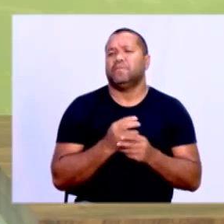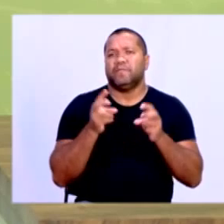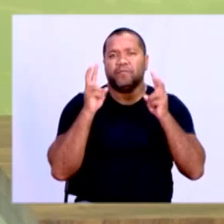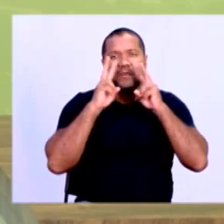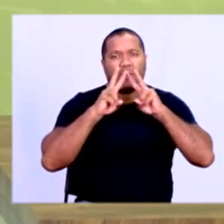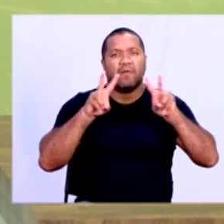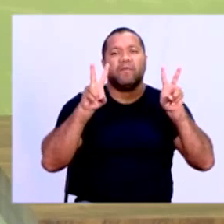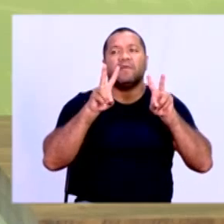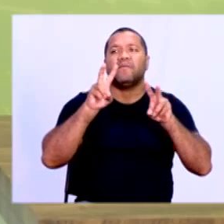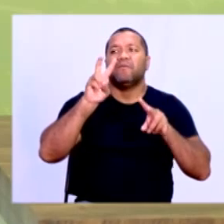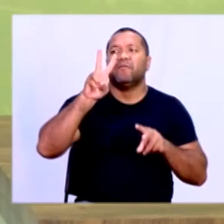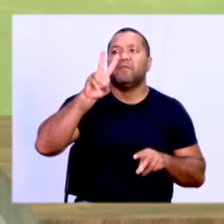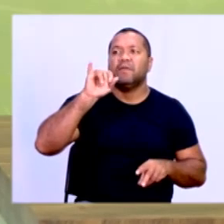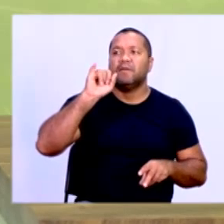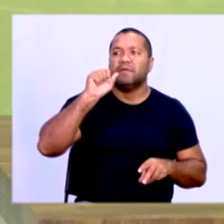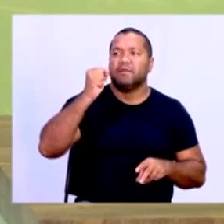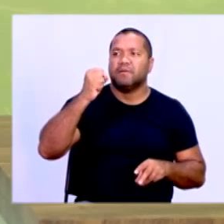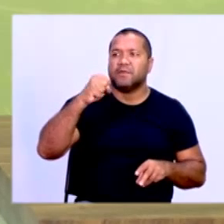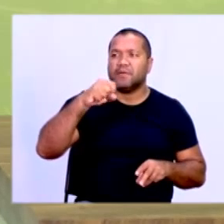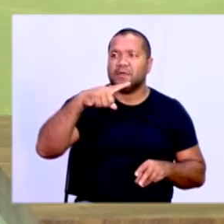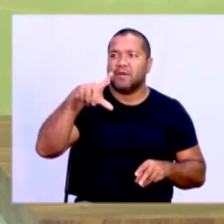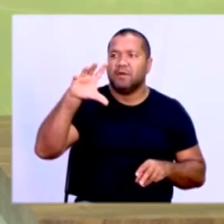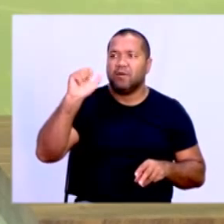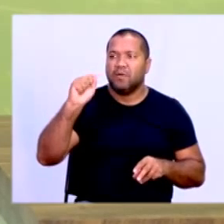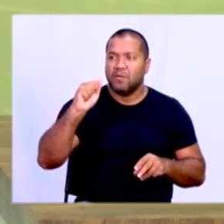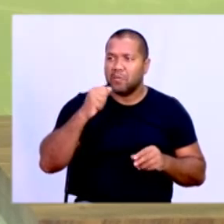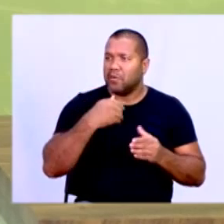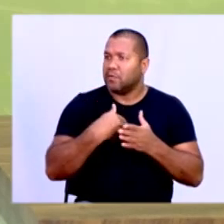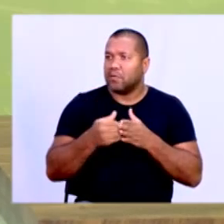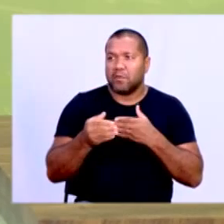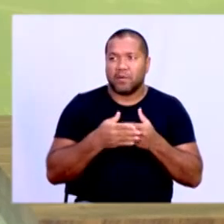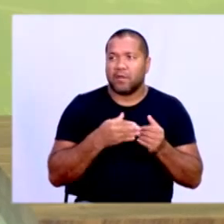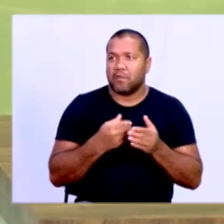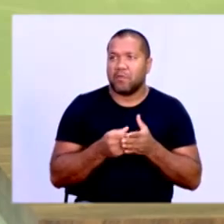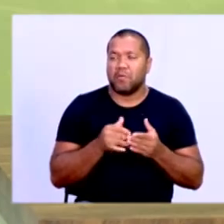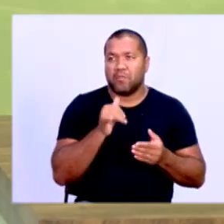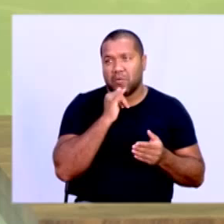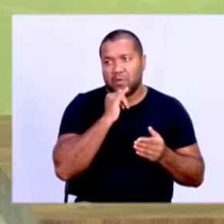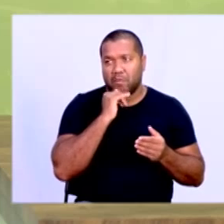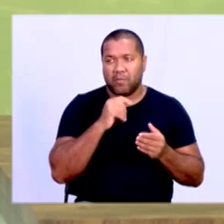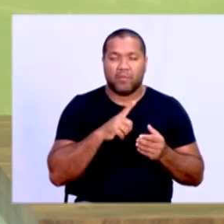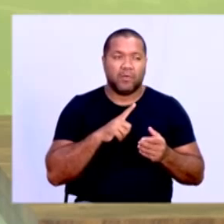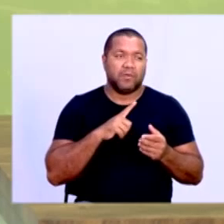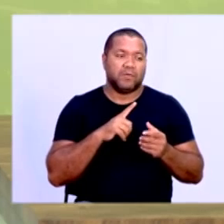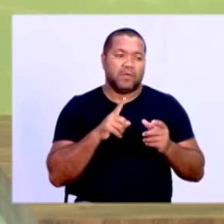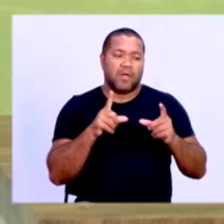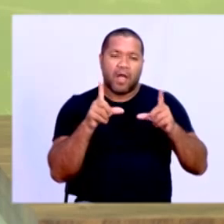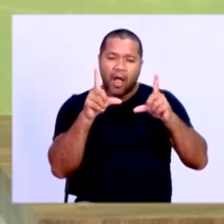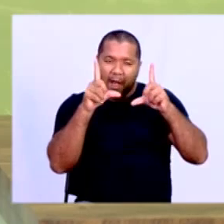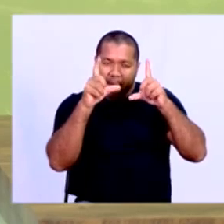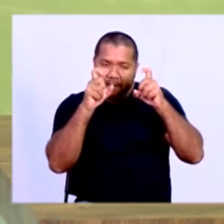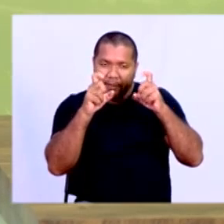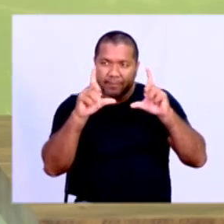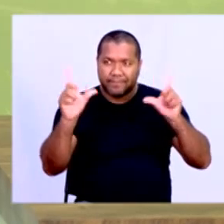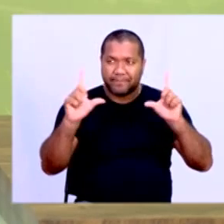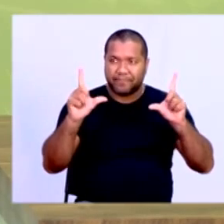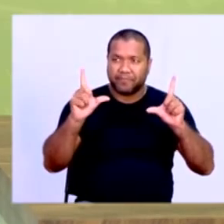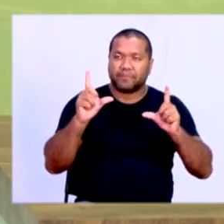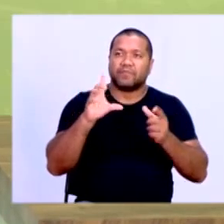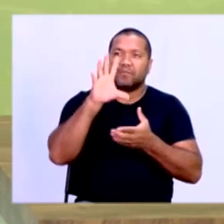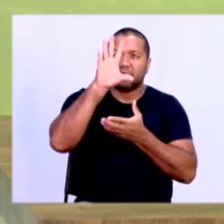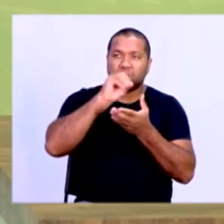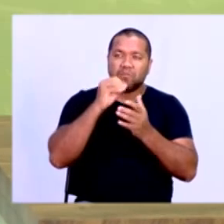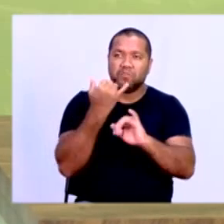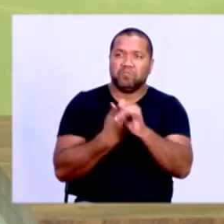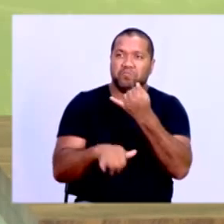no final. Inclusive, por exemplo, pode ser uma imagem refletida numa televisão, que buscou da internet e exibiu